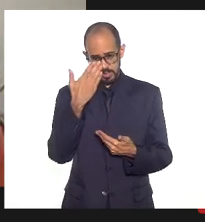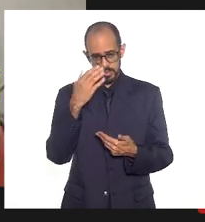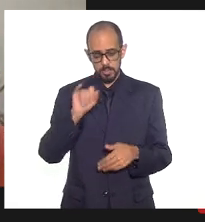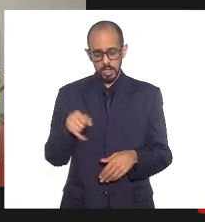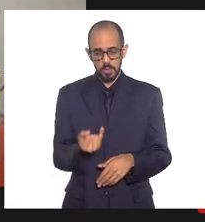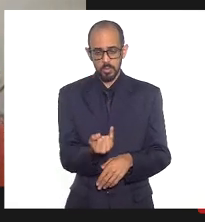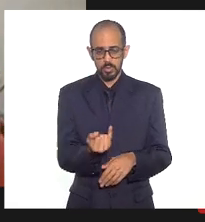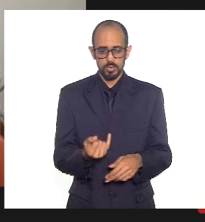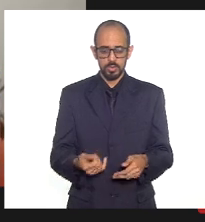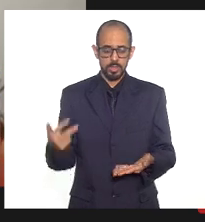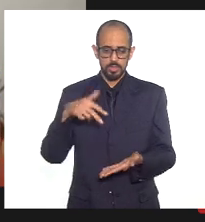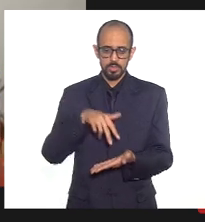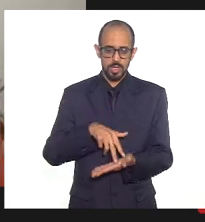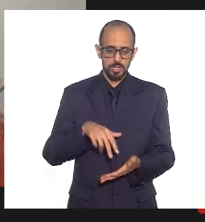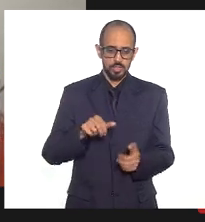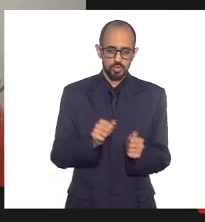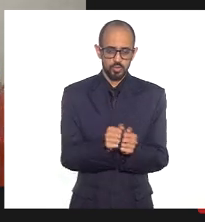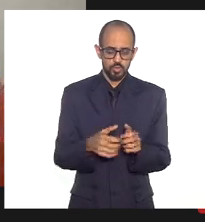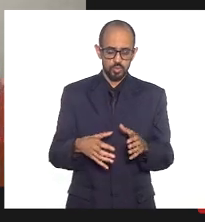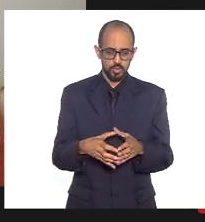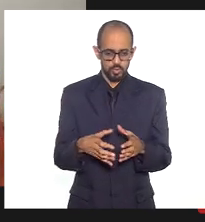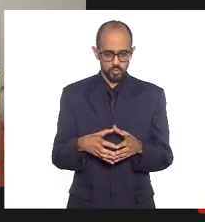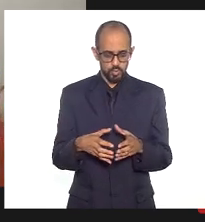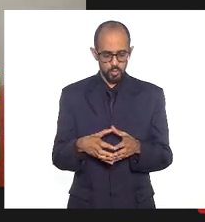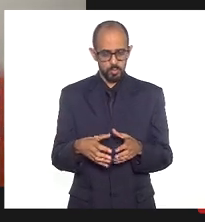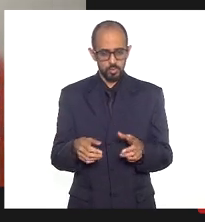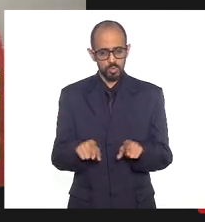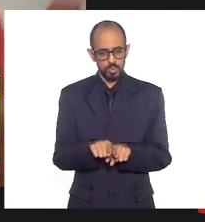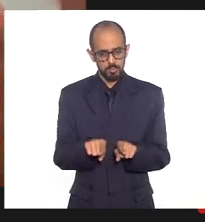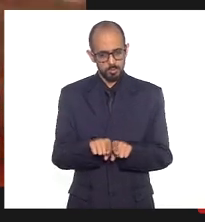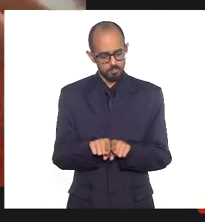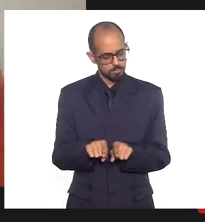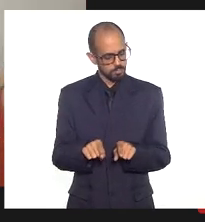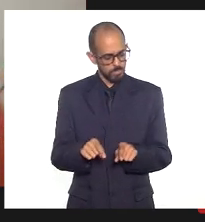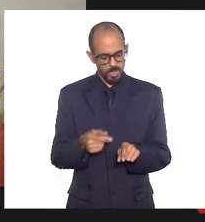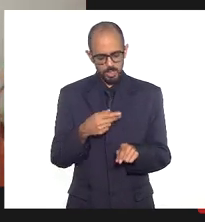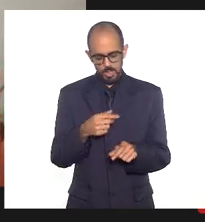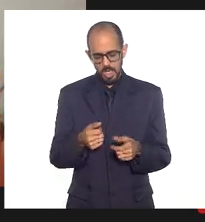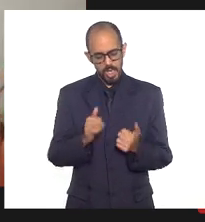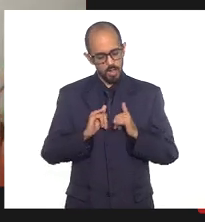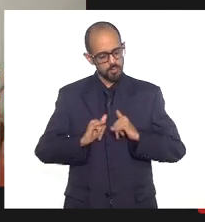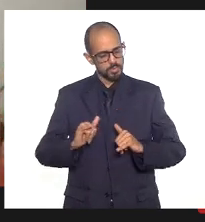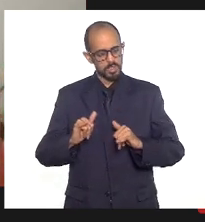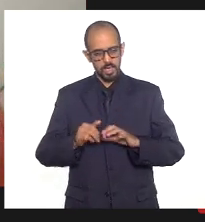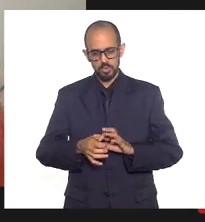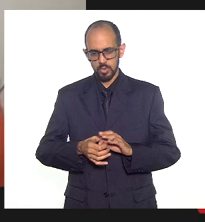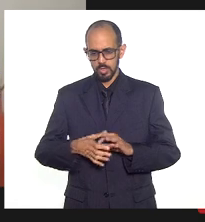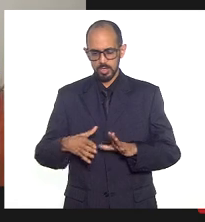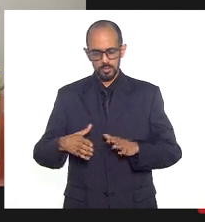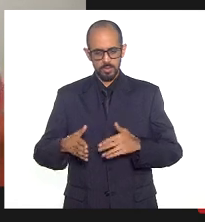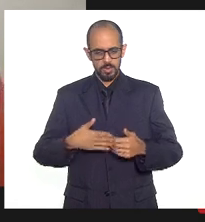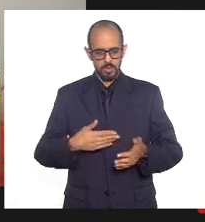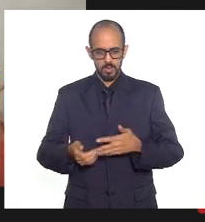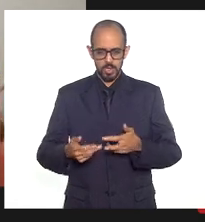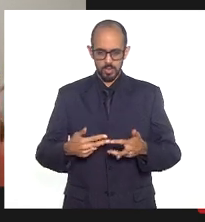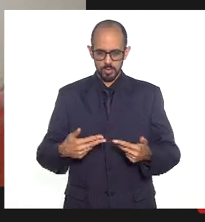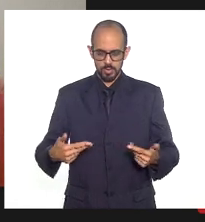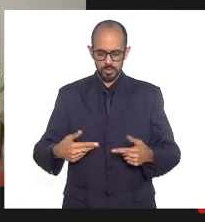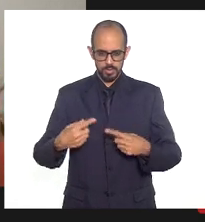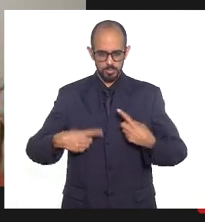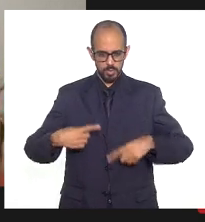de fazer parte dessa frente e também me colocar à disposição a nossa força de vontade de construção e